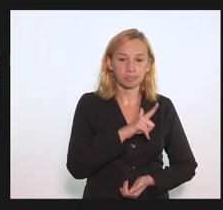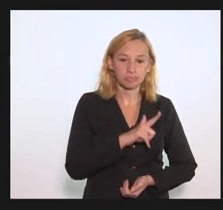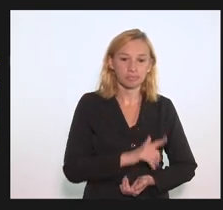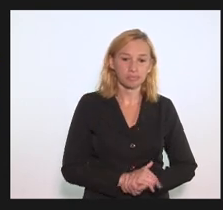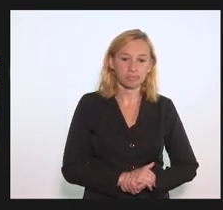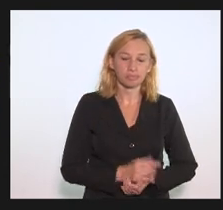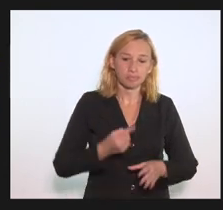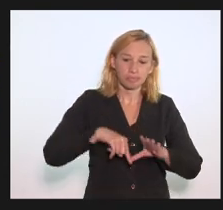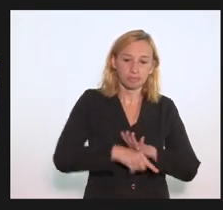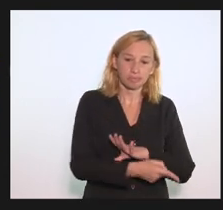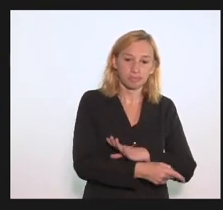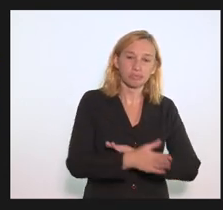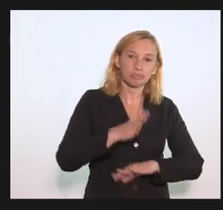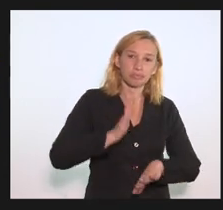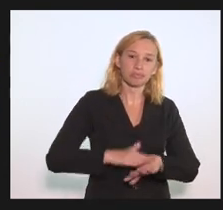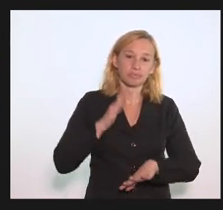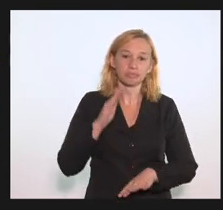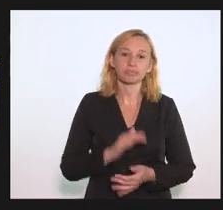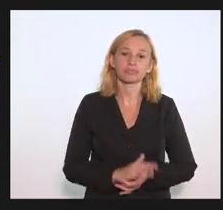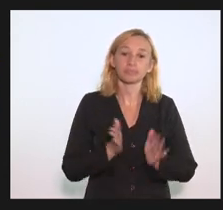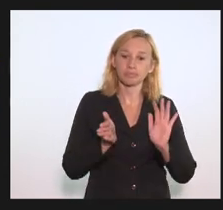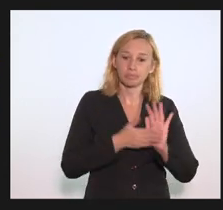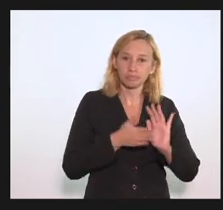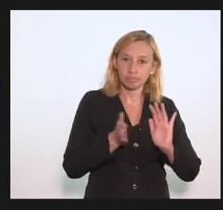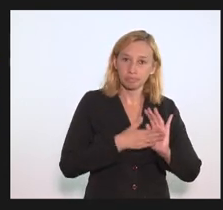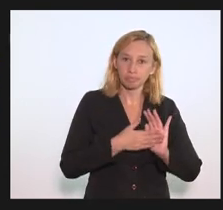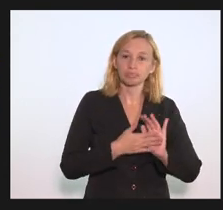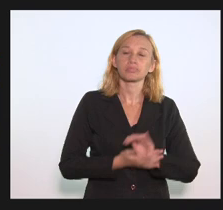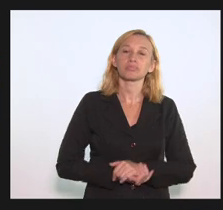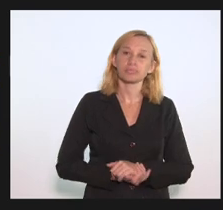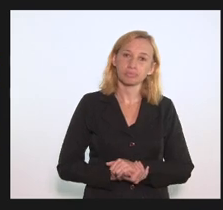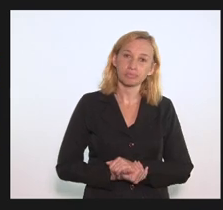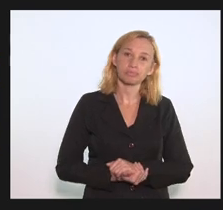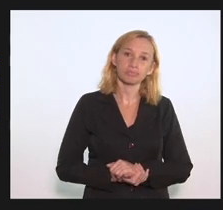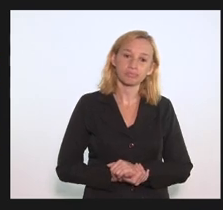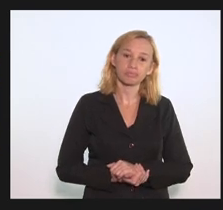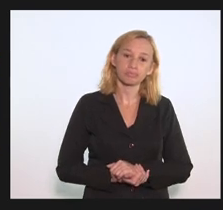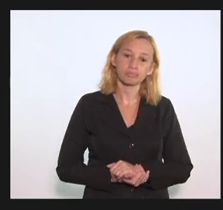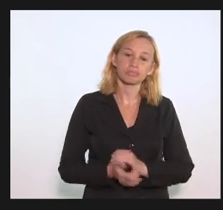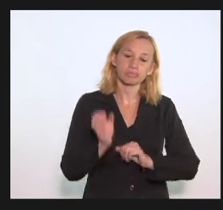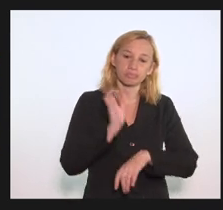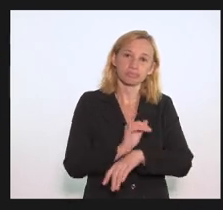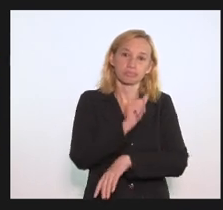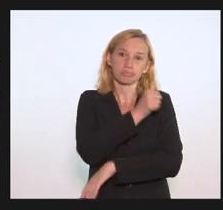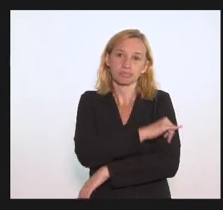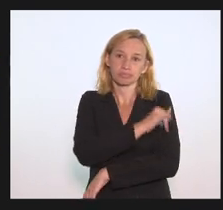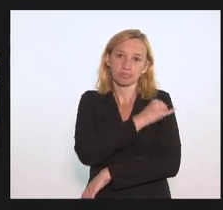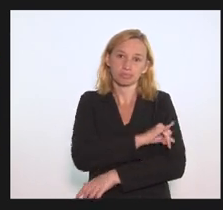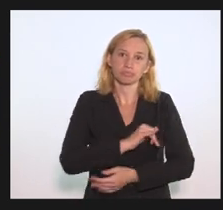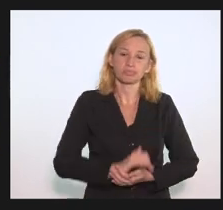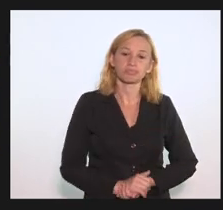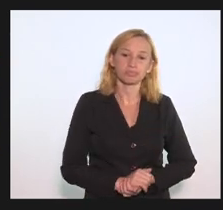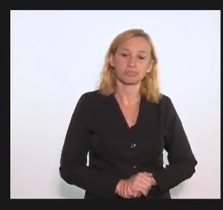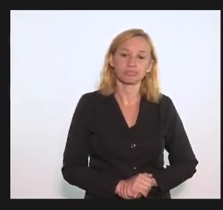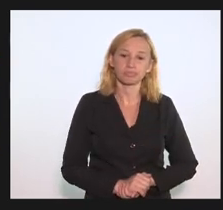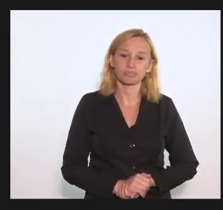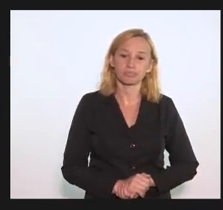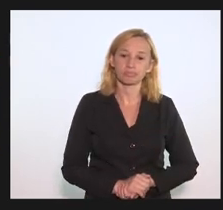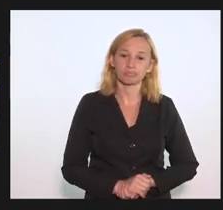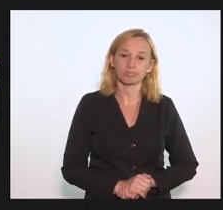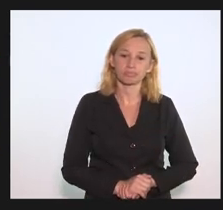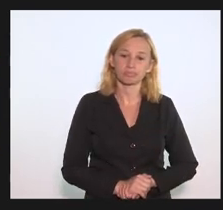consiga aprofundar e propor, né, que o Estado do Rio de Janeiro aponte